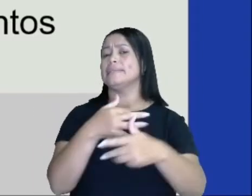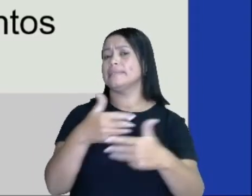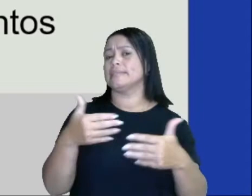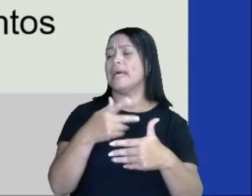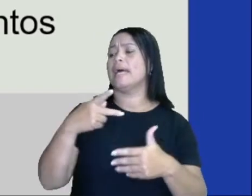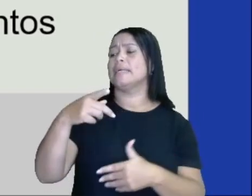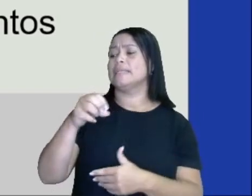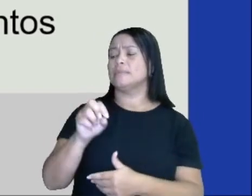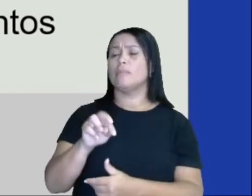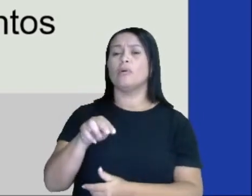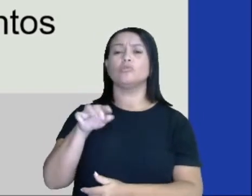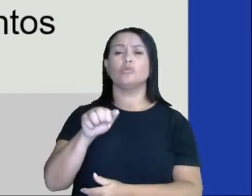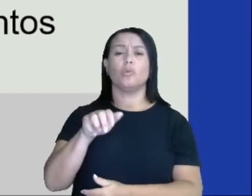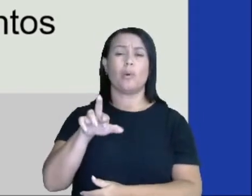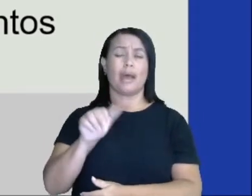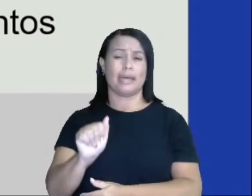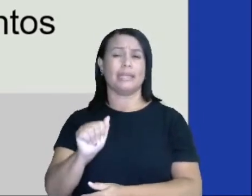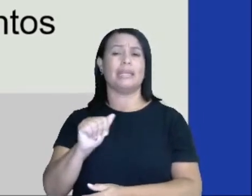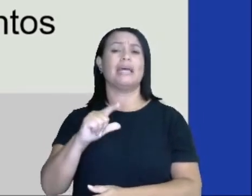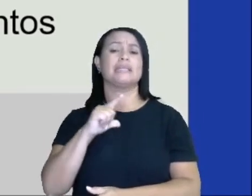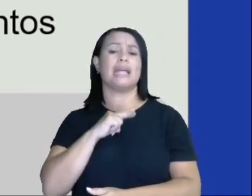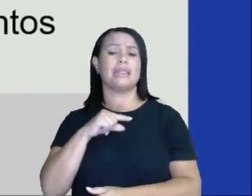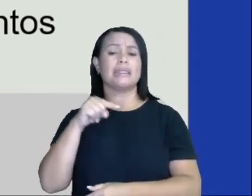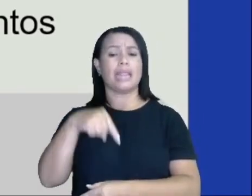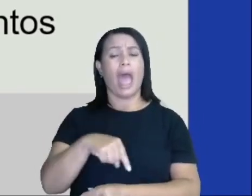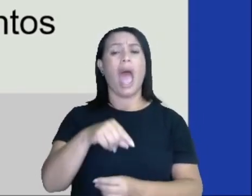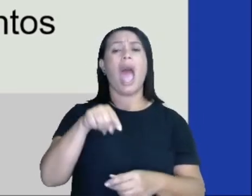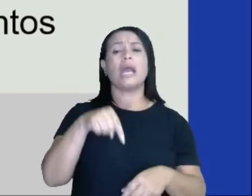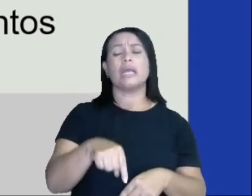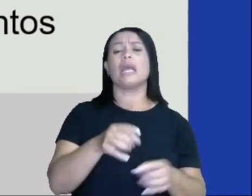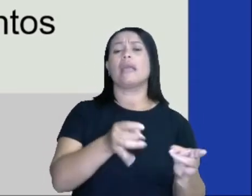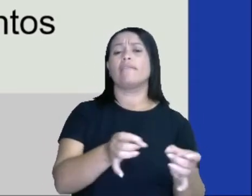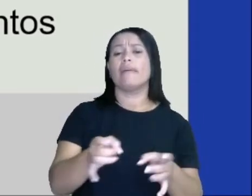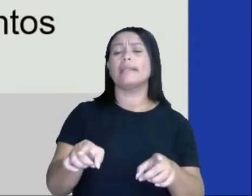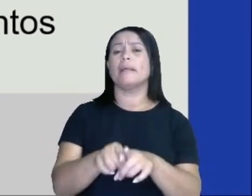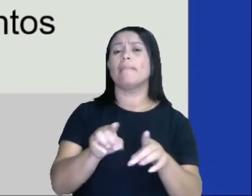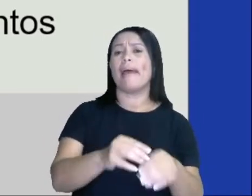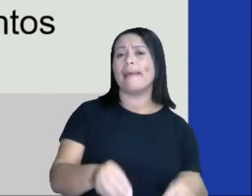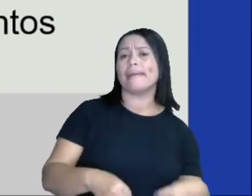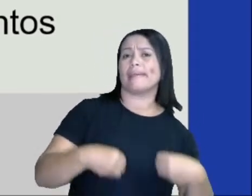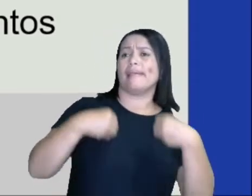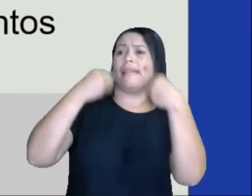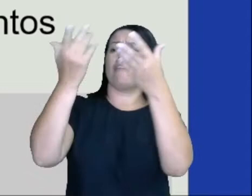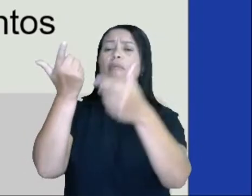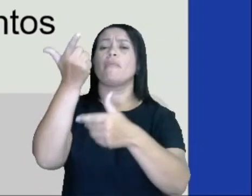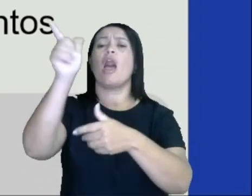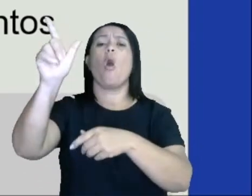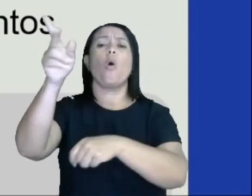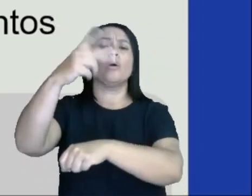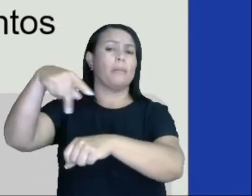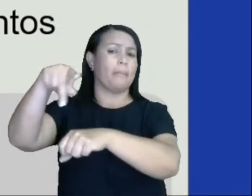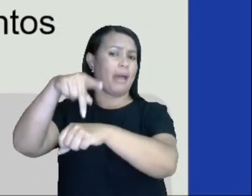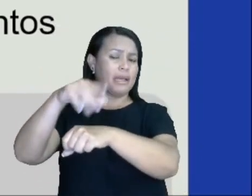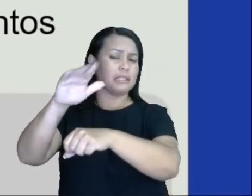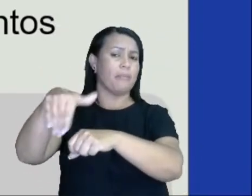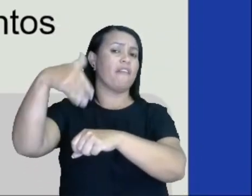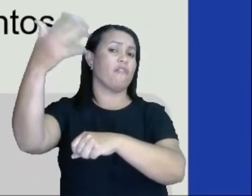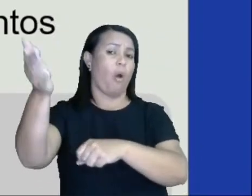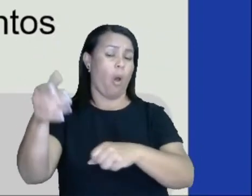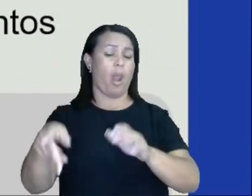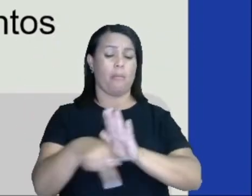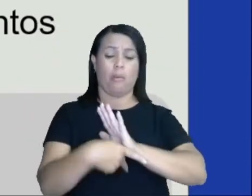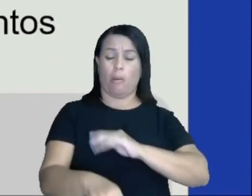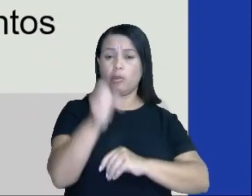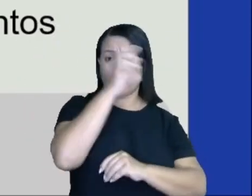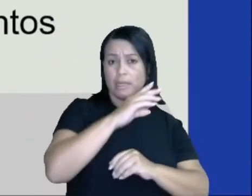a exportação e a importação de mercadorias, né? Ou seja, a levar a mercadoria para fora, a mercadoria daqui do Brasil